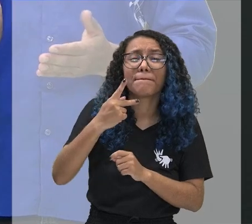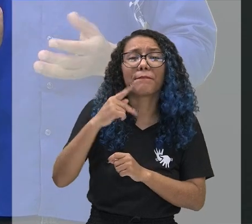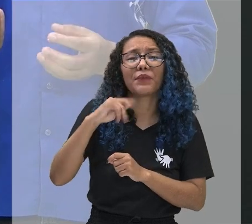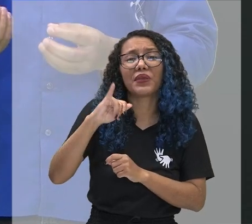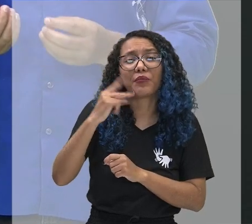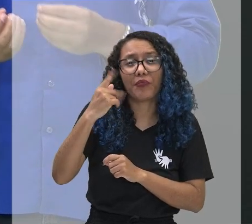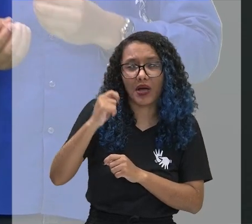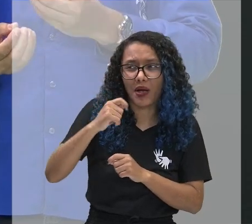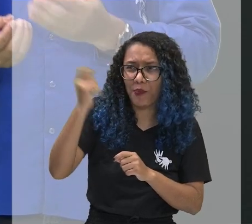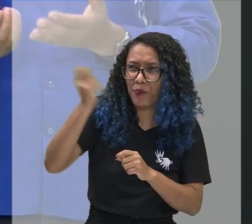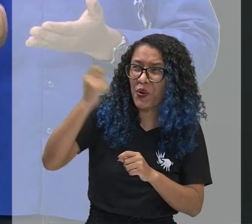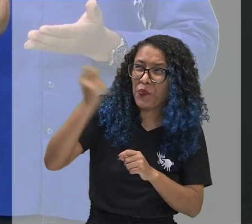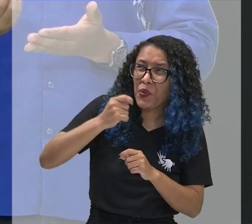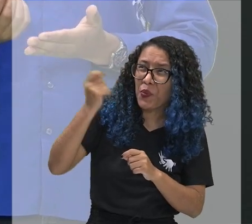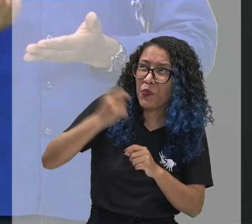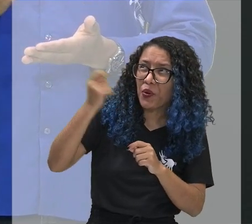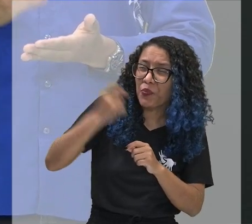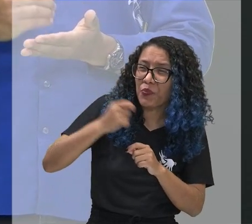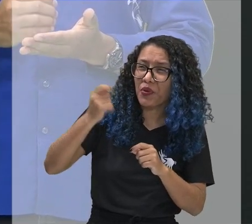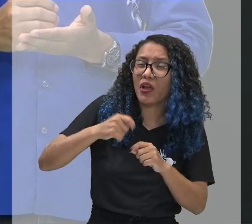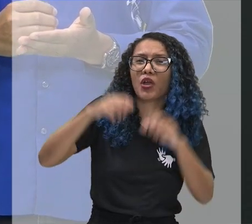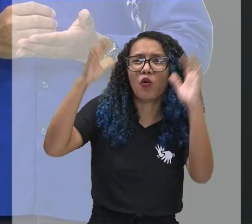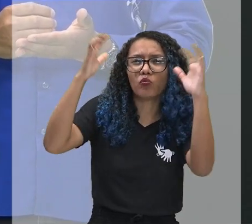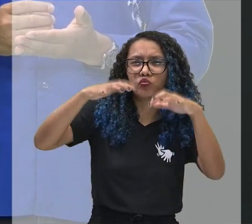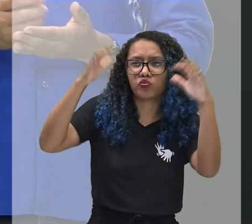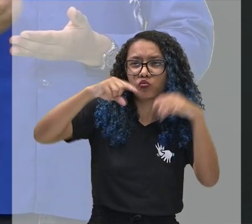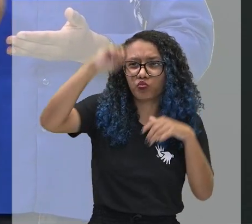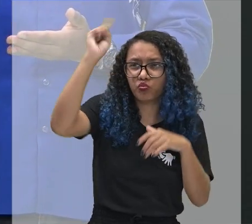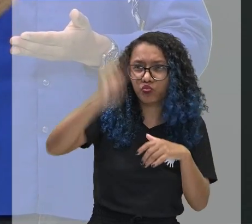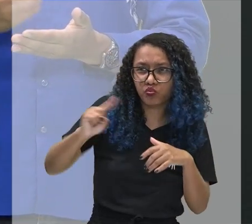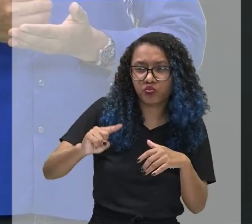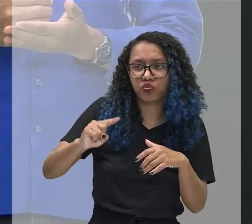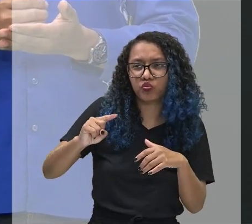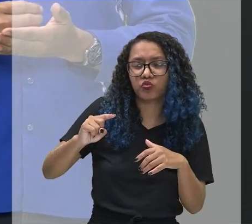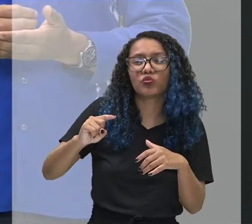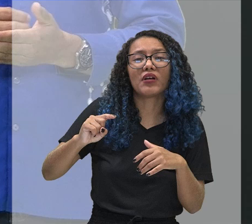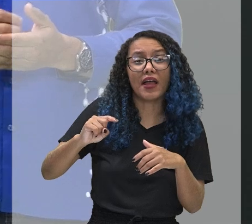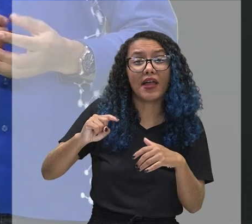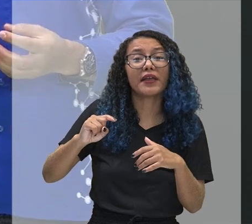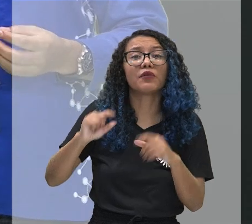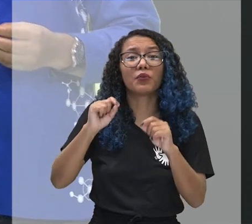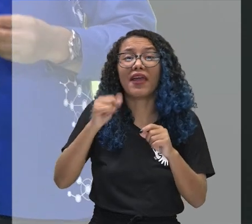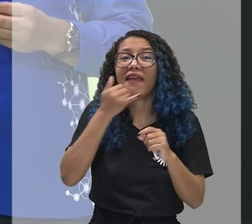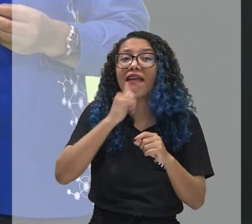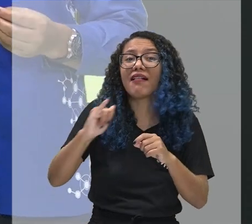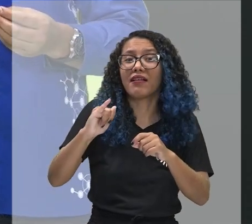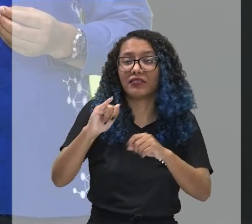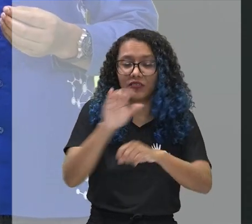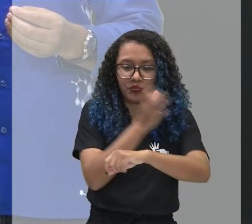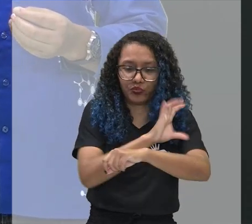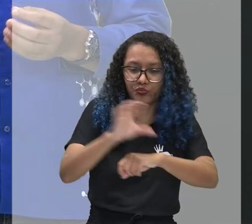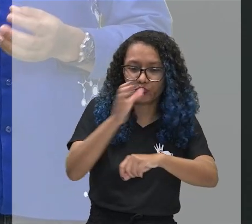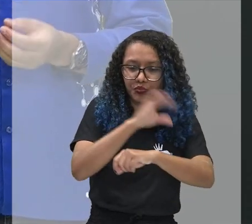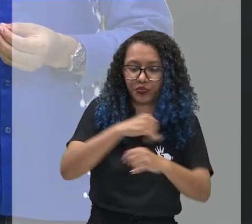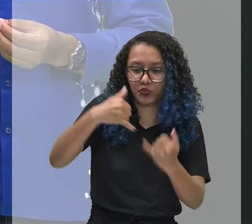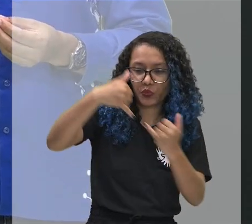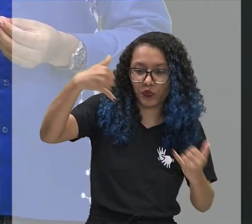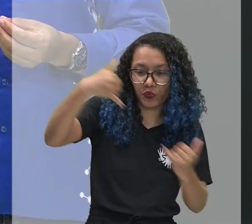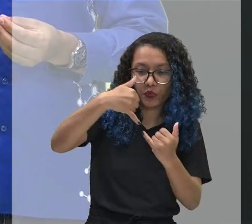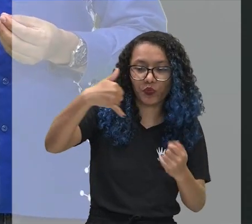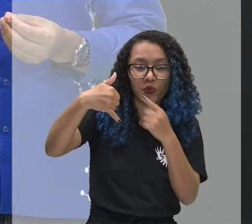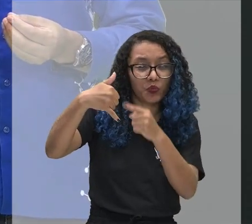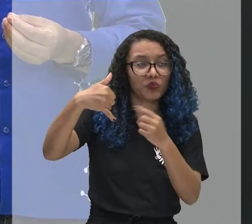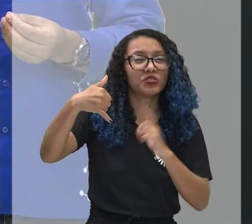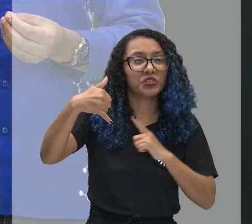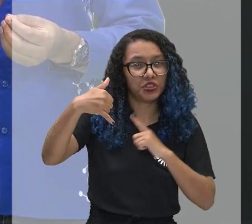ficou elevada e aí ela recebeu uma descarga elétrica e ele pôde perceber, pôde observar que